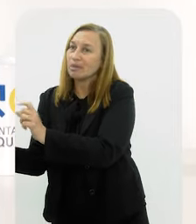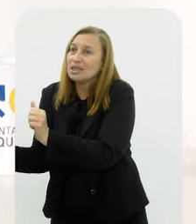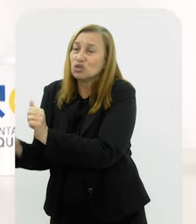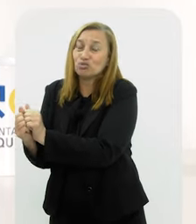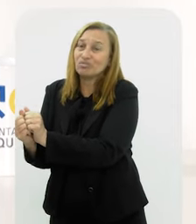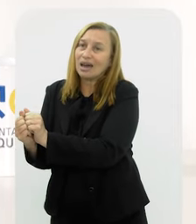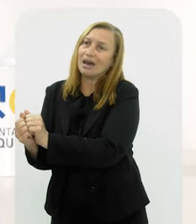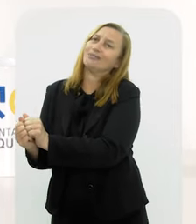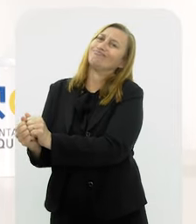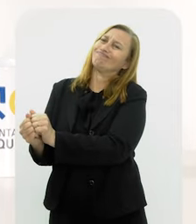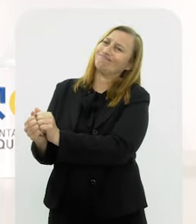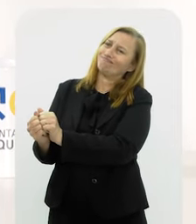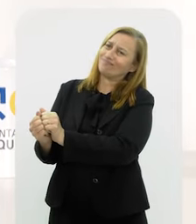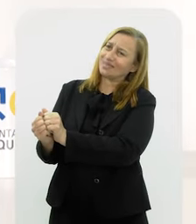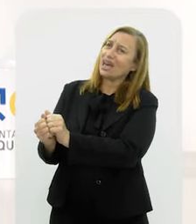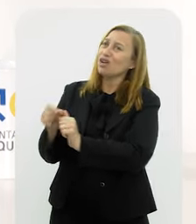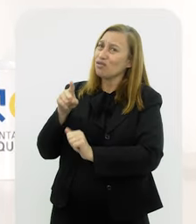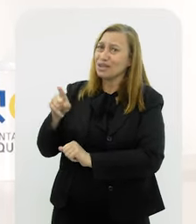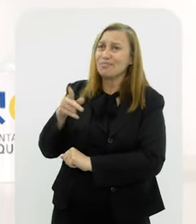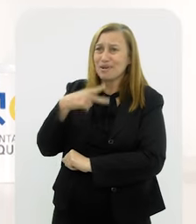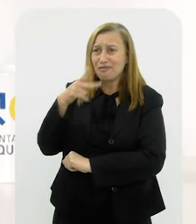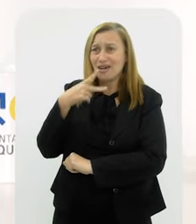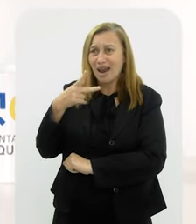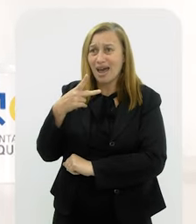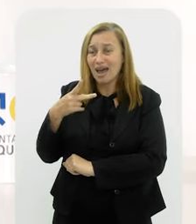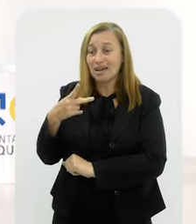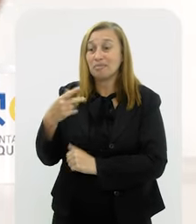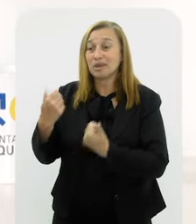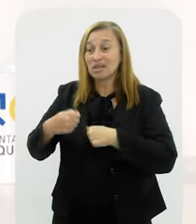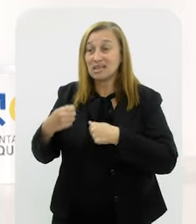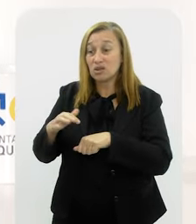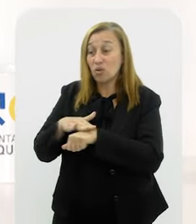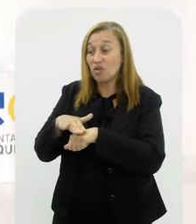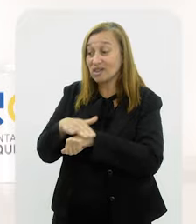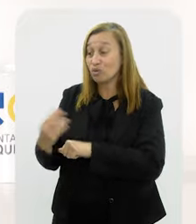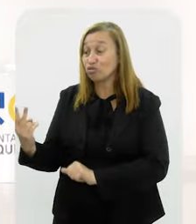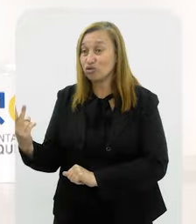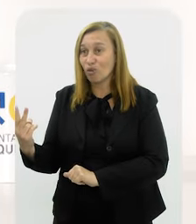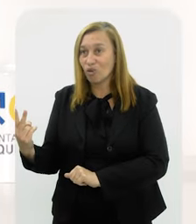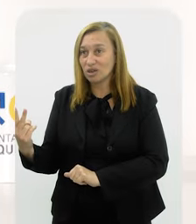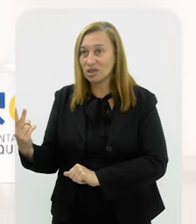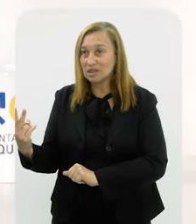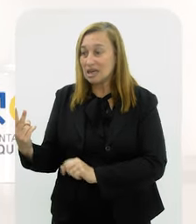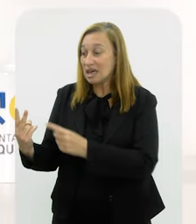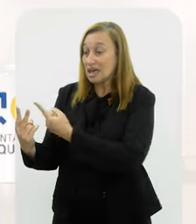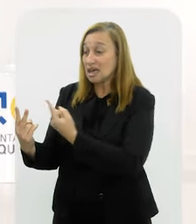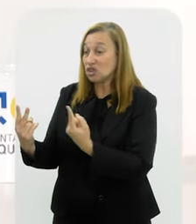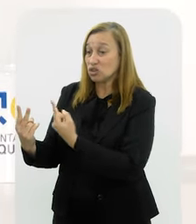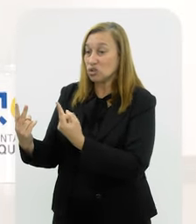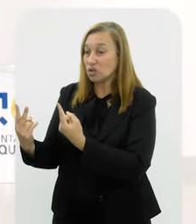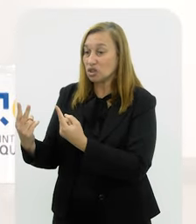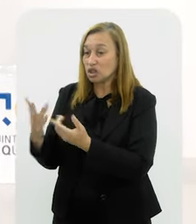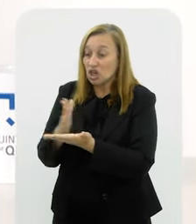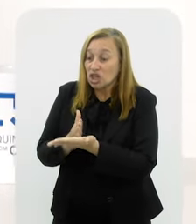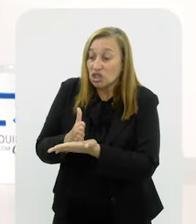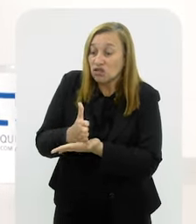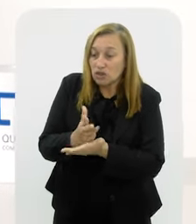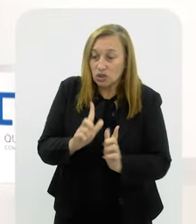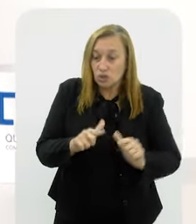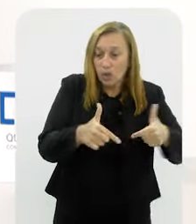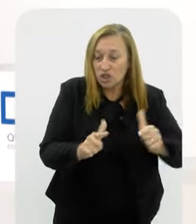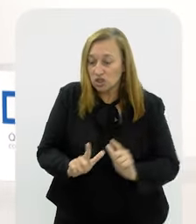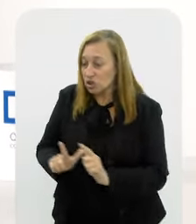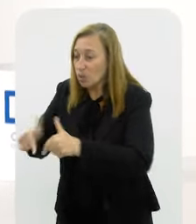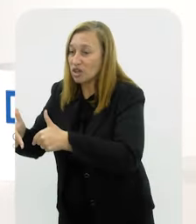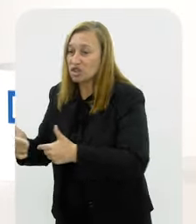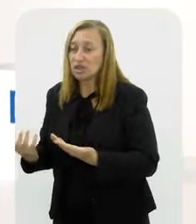alguma coisa. Então, e você para falar, tem que falar sempre com os dois. E eles dividiam funções, um ficava